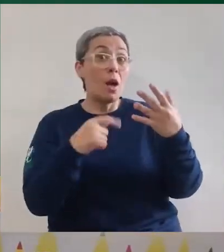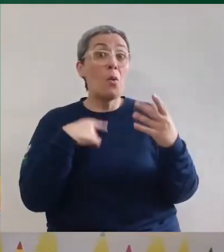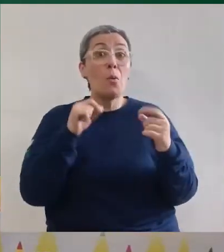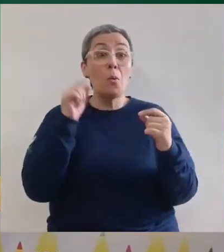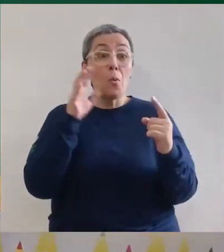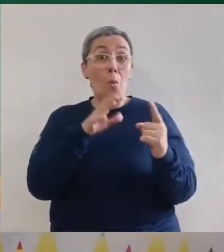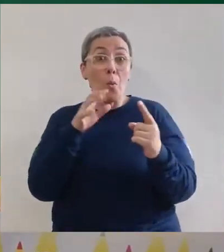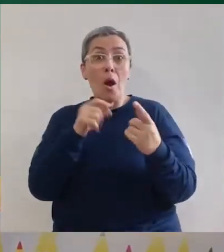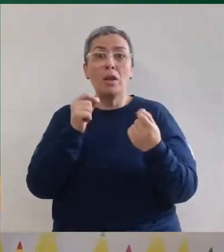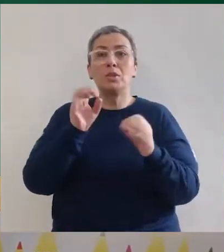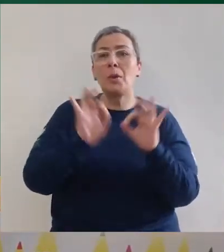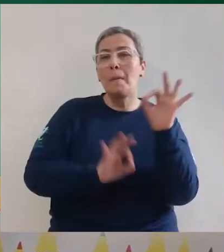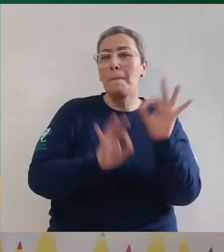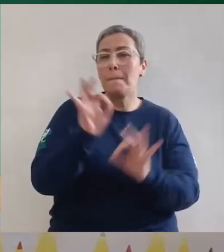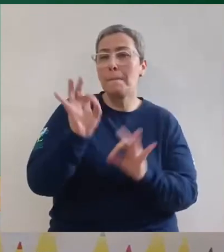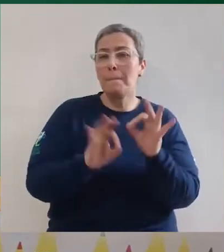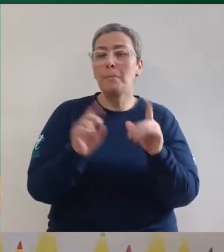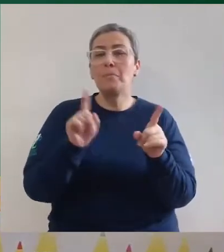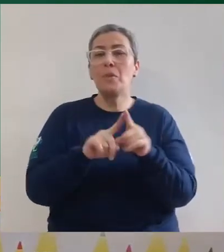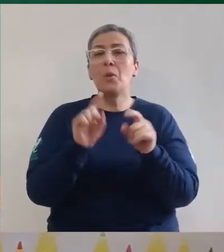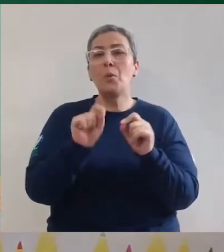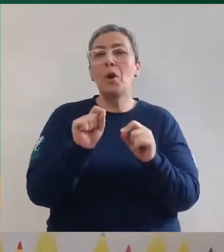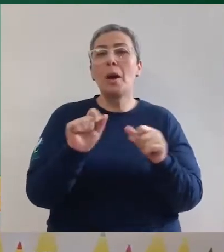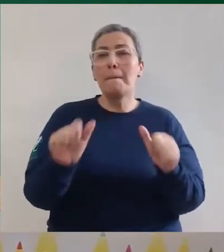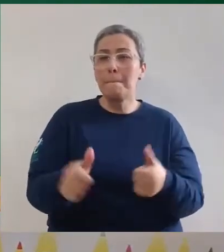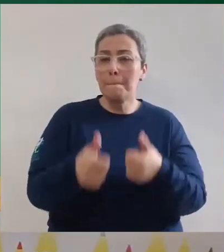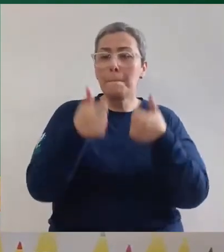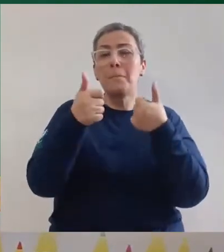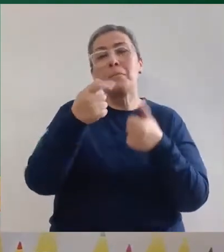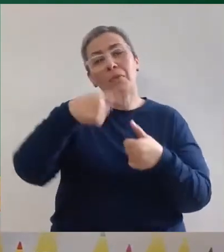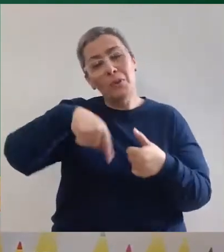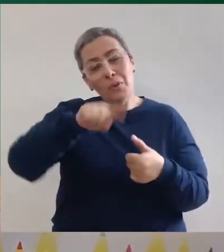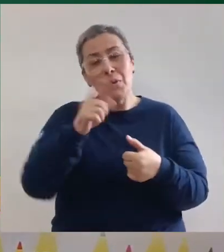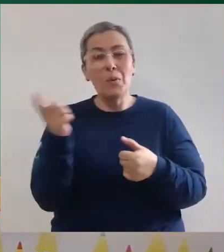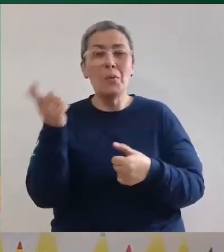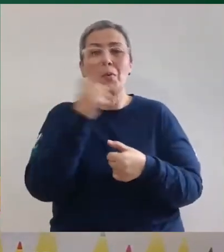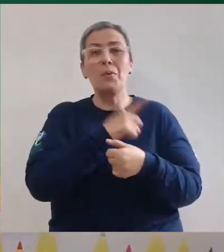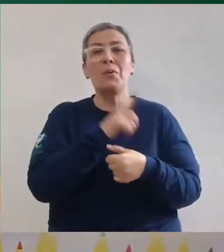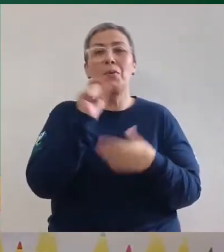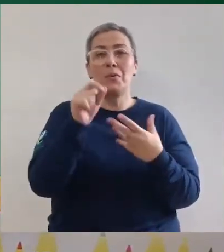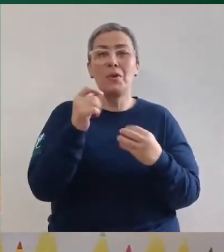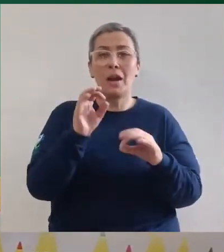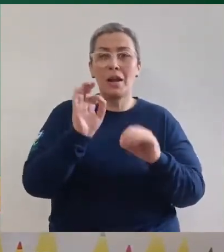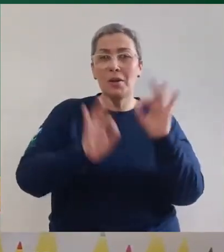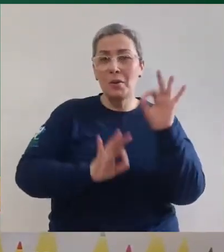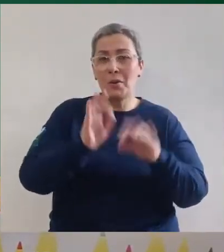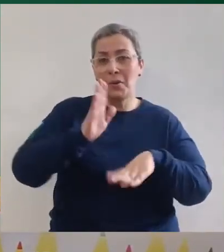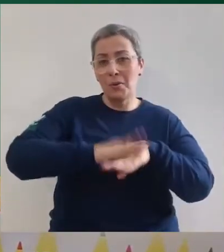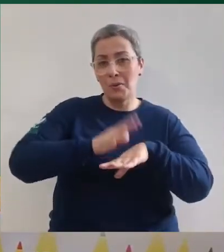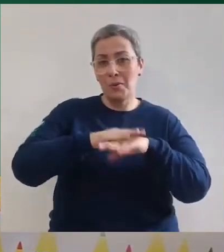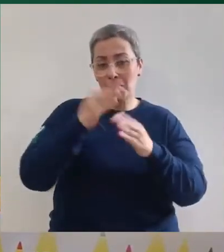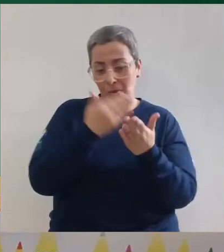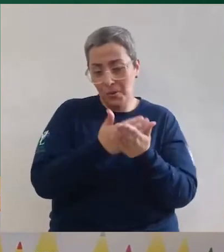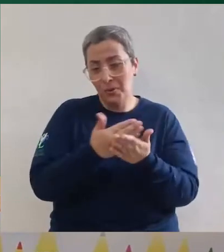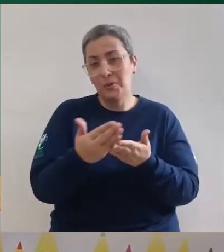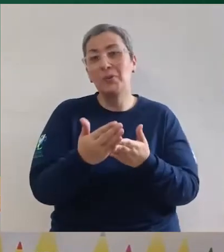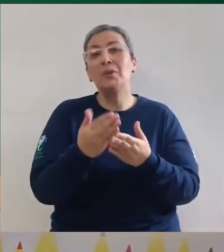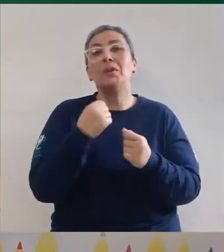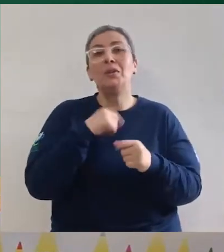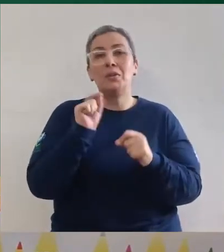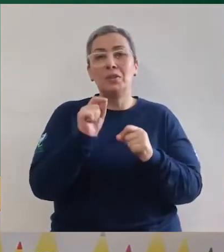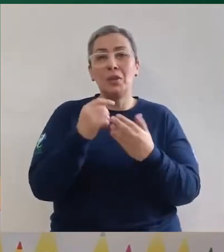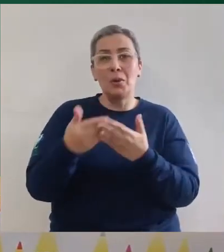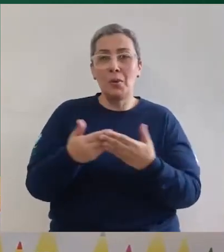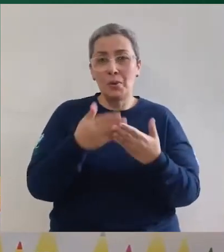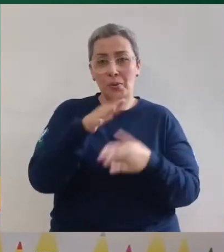as intervenções, os projetos e as melhorias que vocês conseguiram realizar a partir